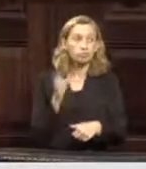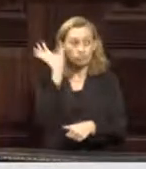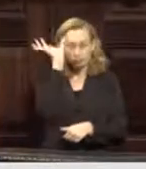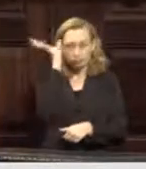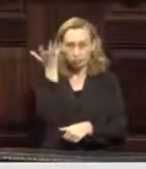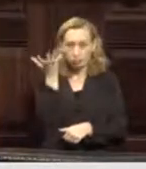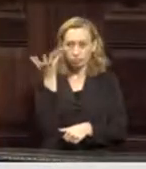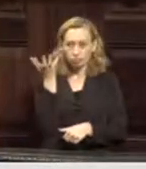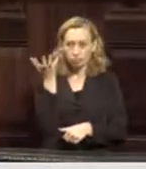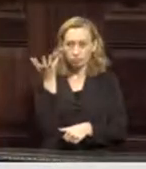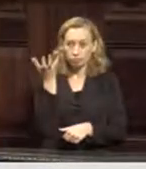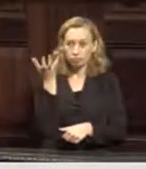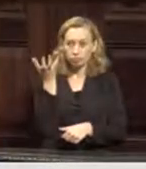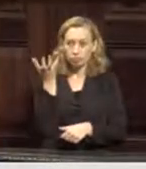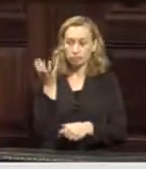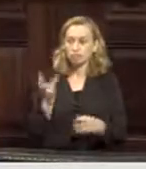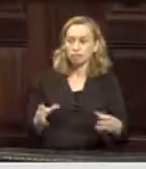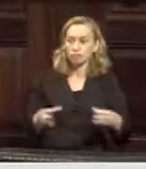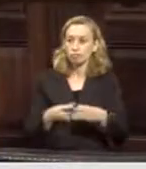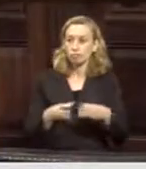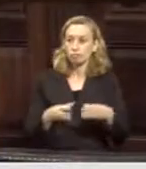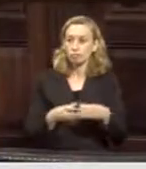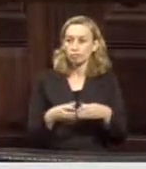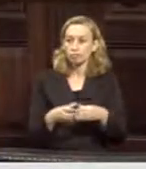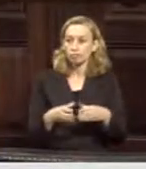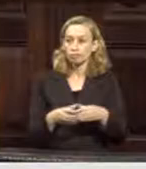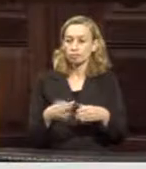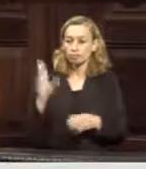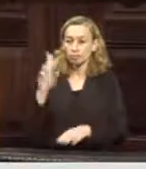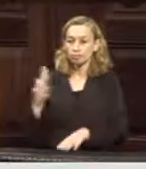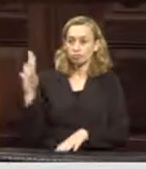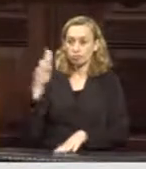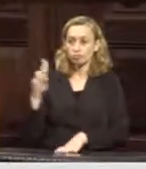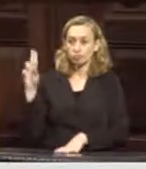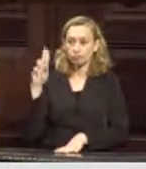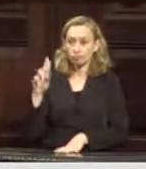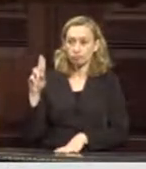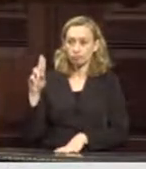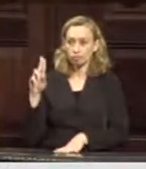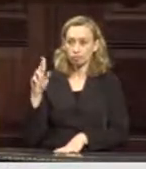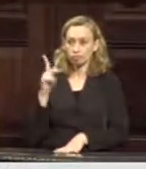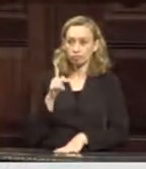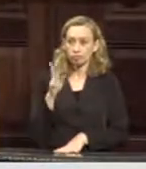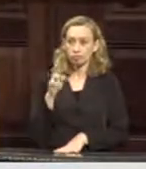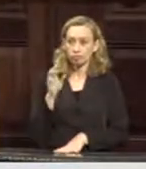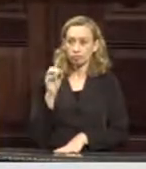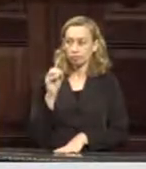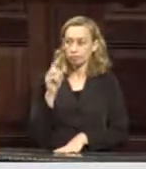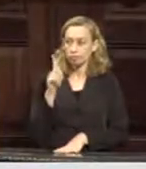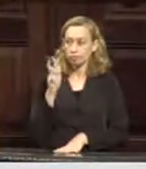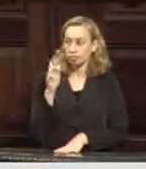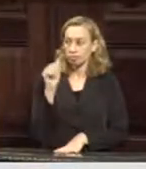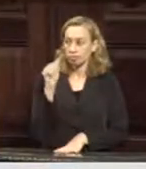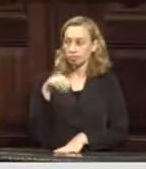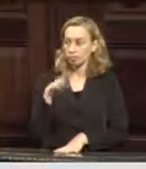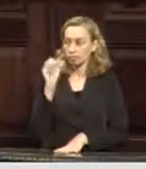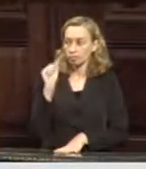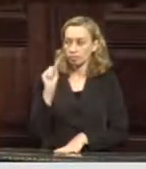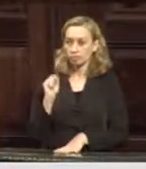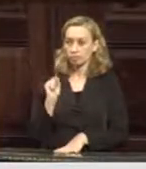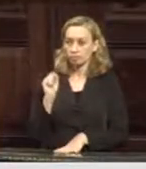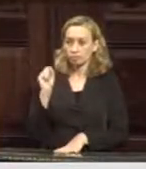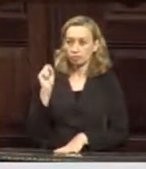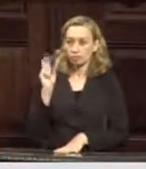comunidade universitária e, particularmente, de acordo com os programas das administrações das universidades,